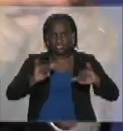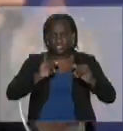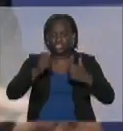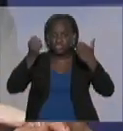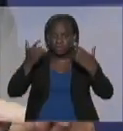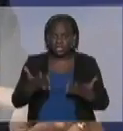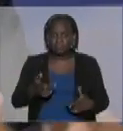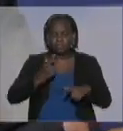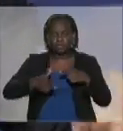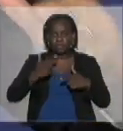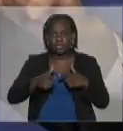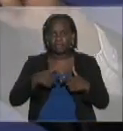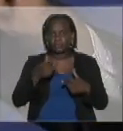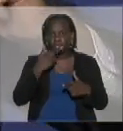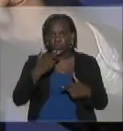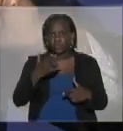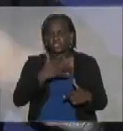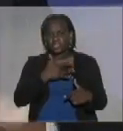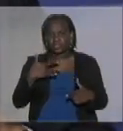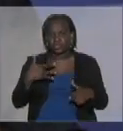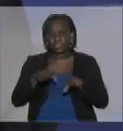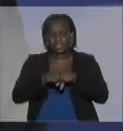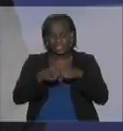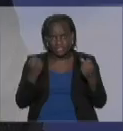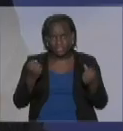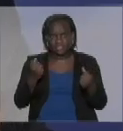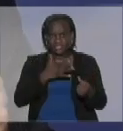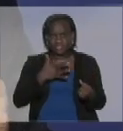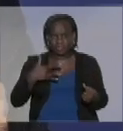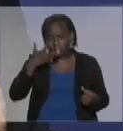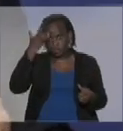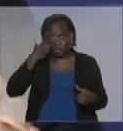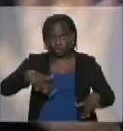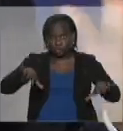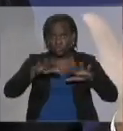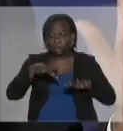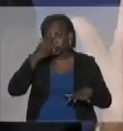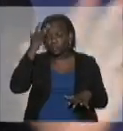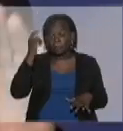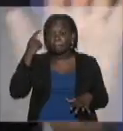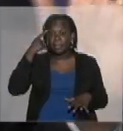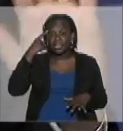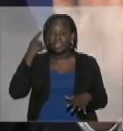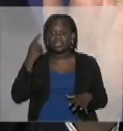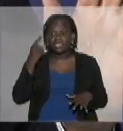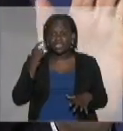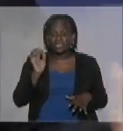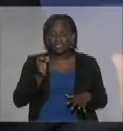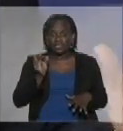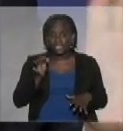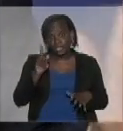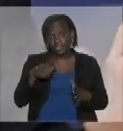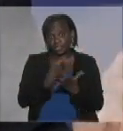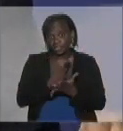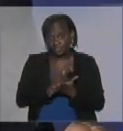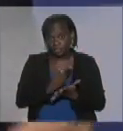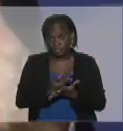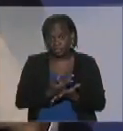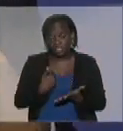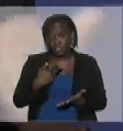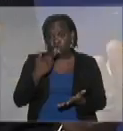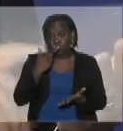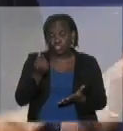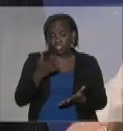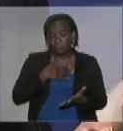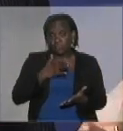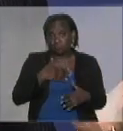que o tabaco causa à saúde do ser humano, as pessoas achavam de forma muito clara, primeiro que é um erro. Eu